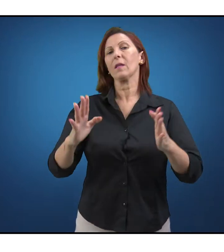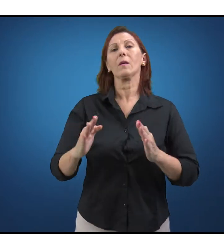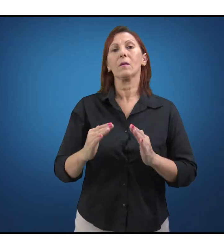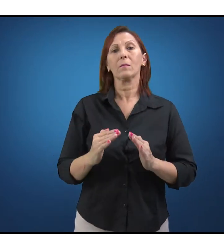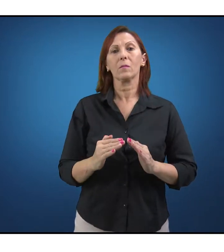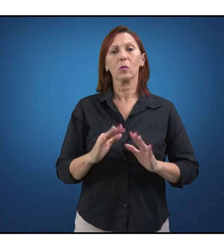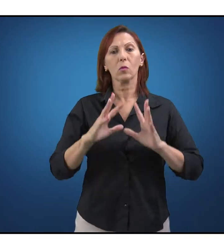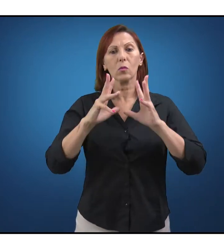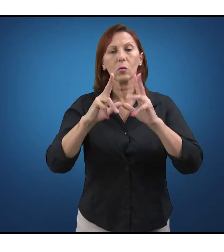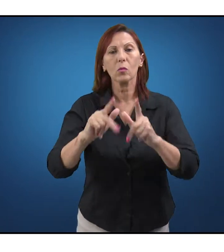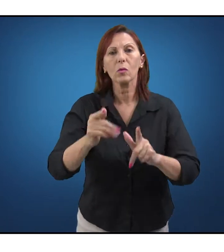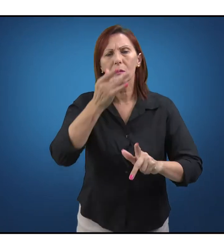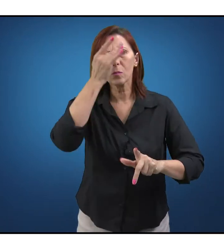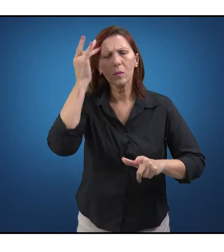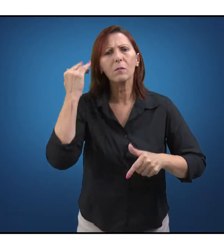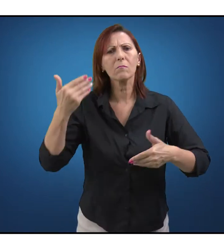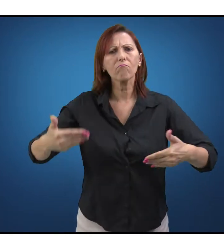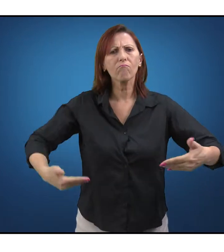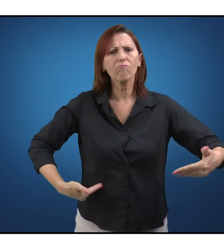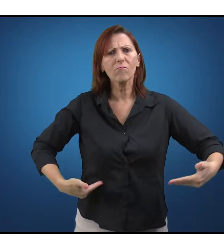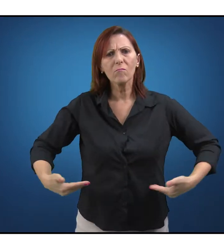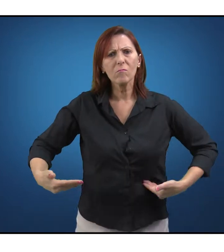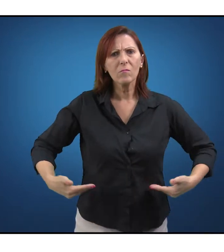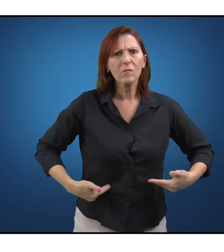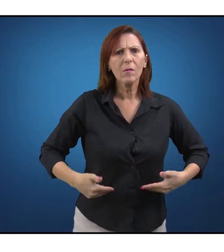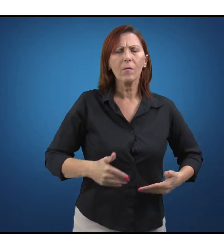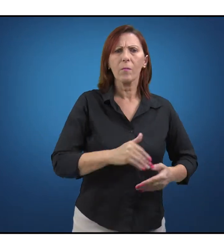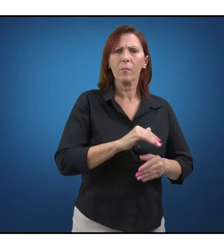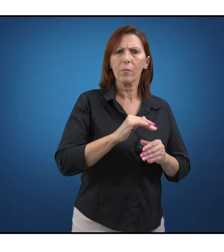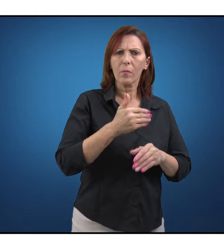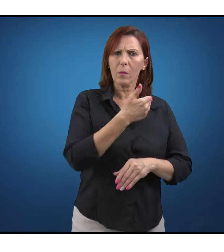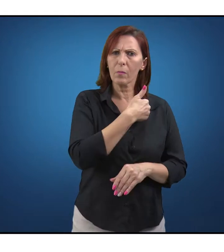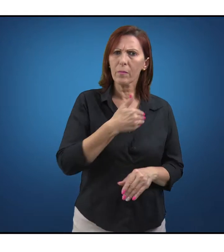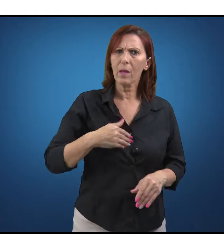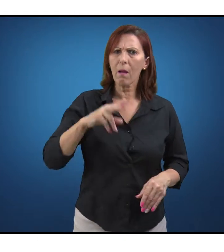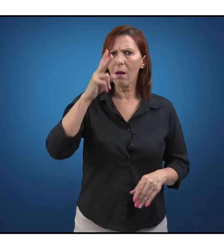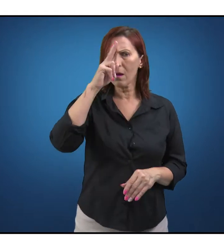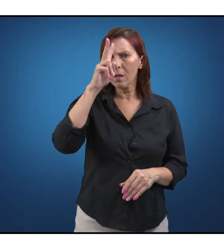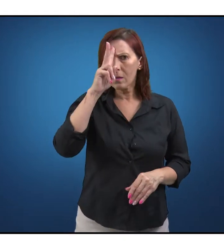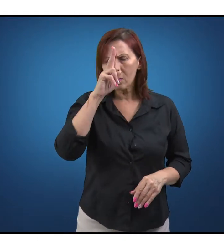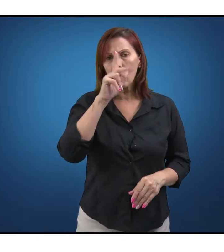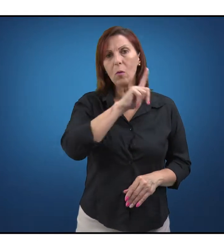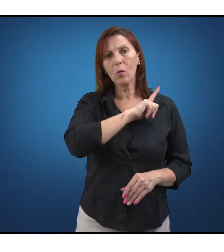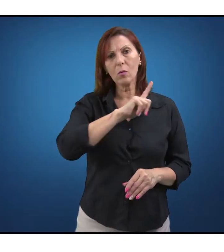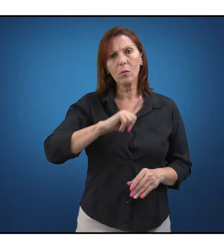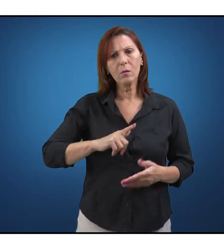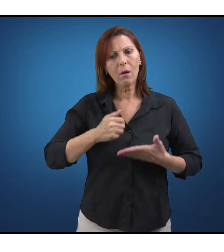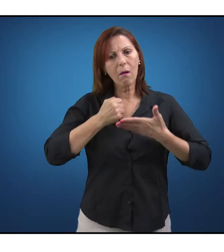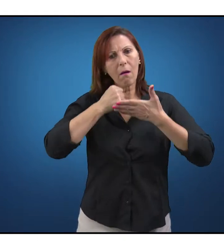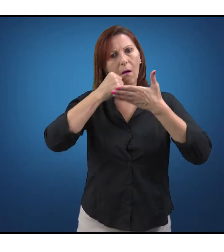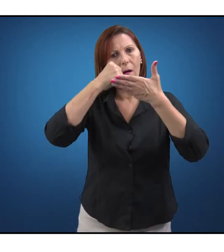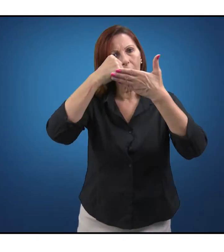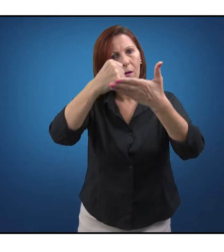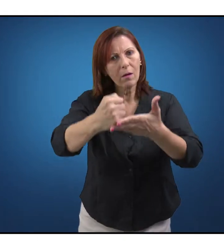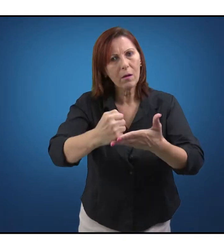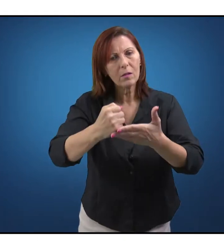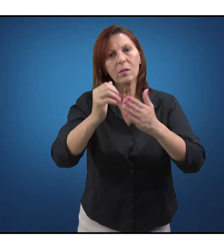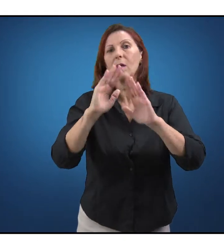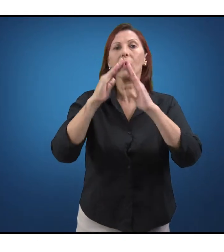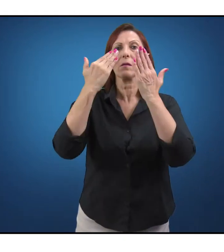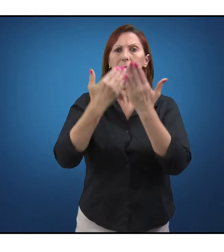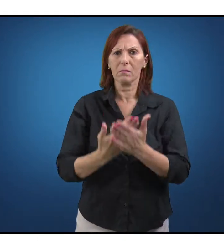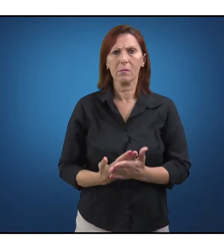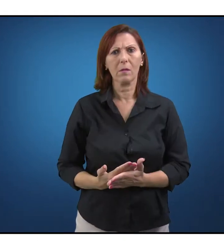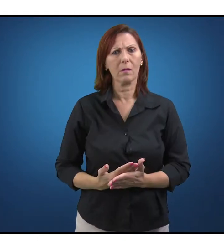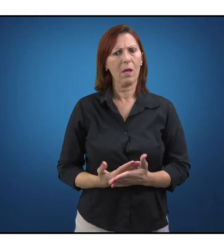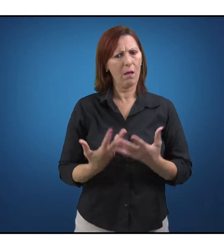dos servidores, o ex-governador José Richa sempre é lembrado como aquele governador que favoreceu com que a escola consolidasse